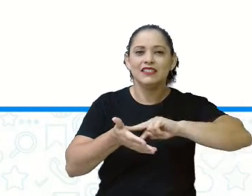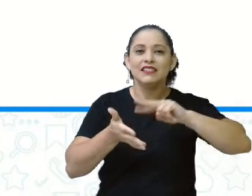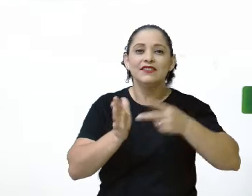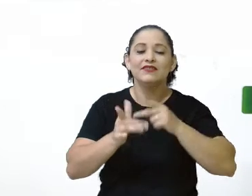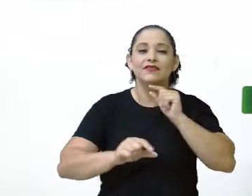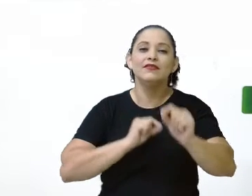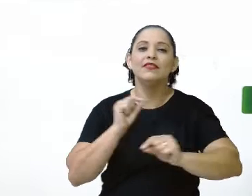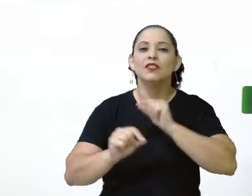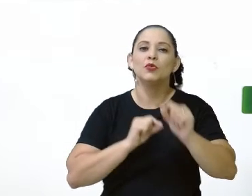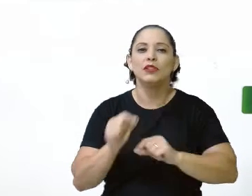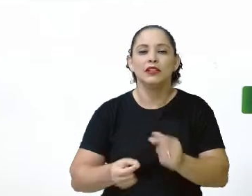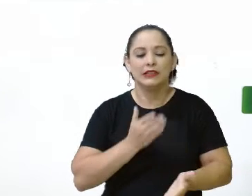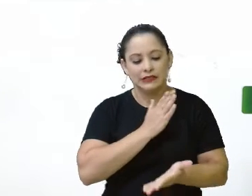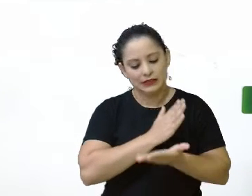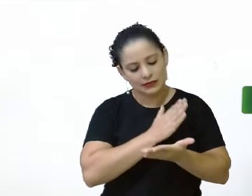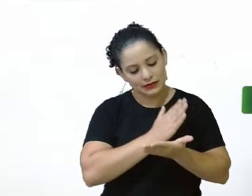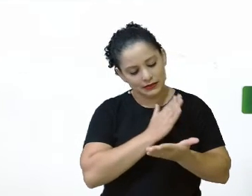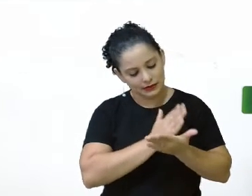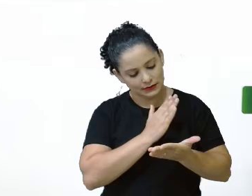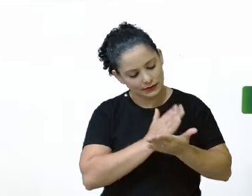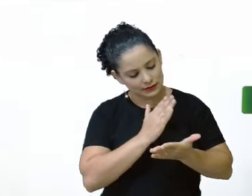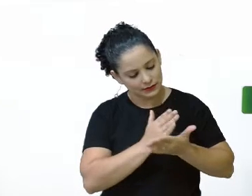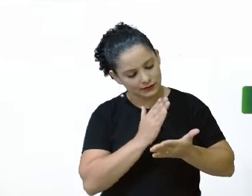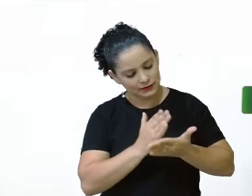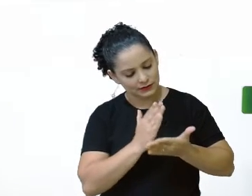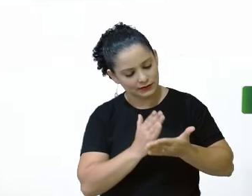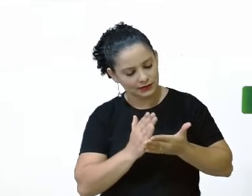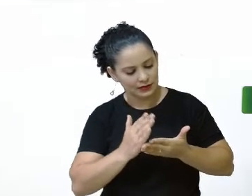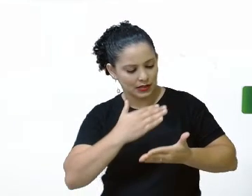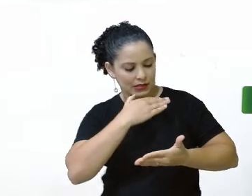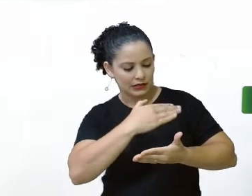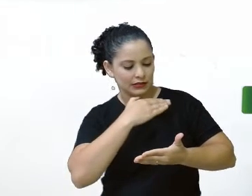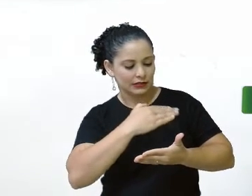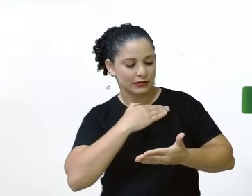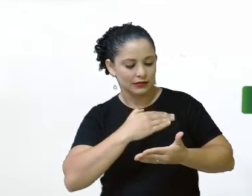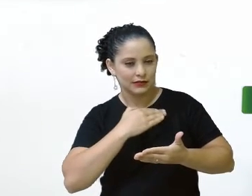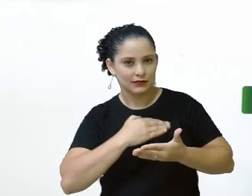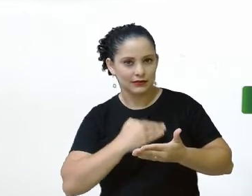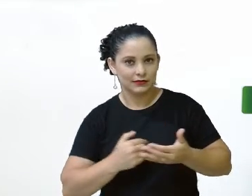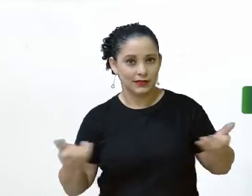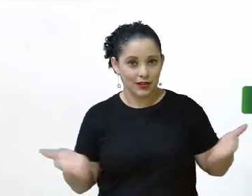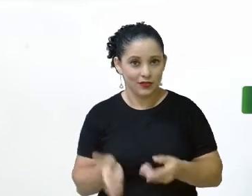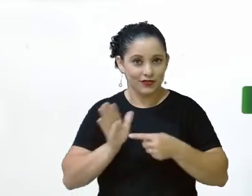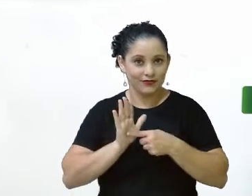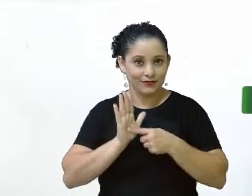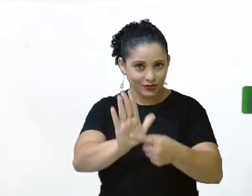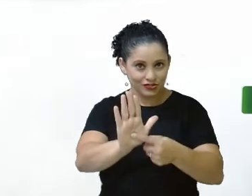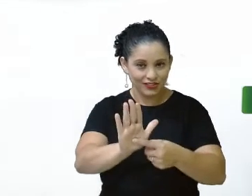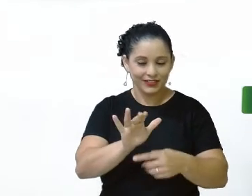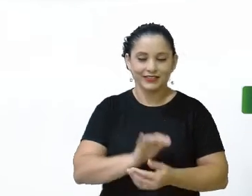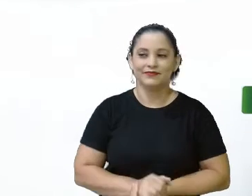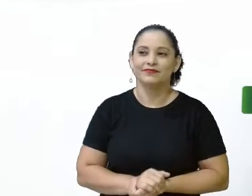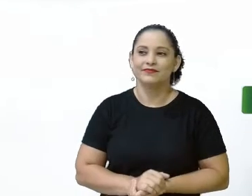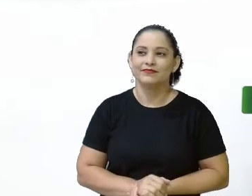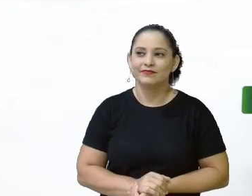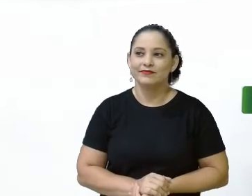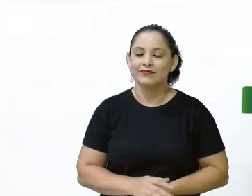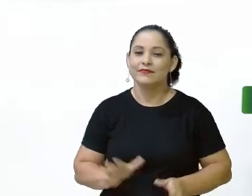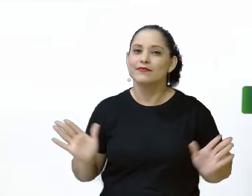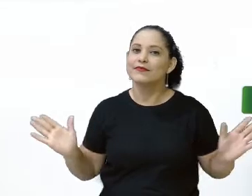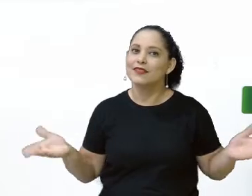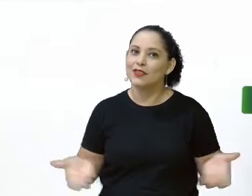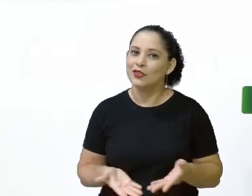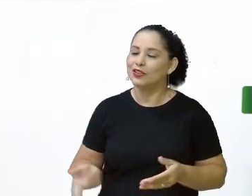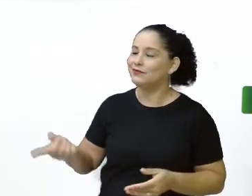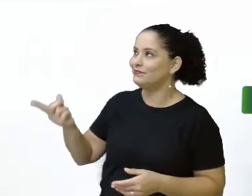uma divisão. Divisão, como eu vou te mostrar agora. Tem um detalhe.